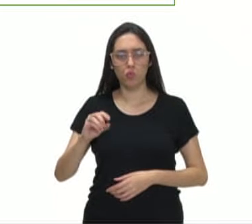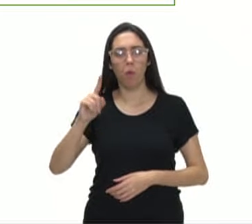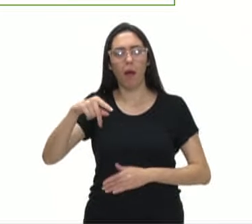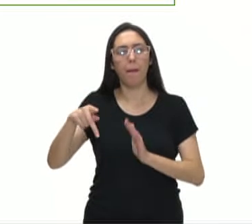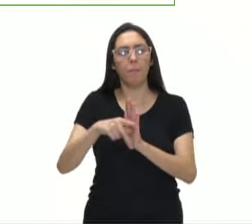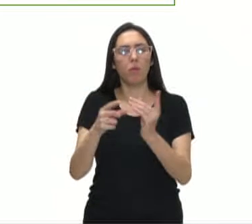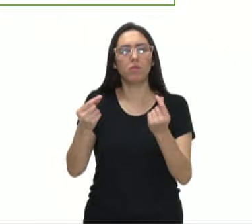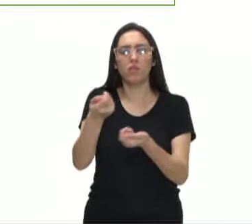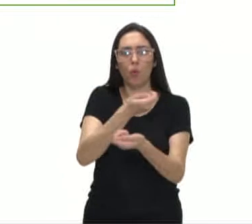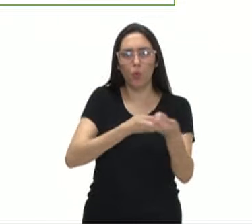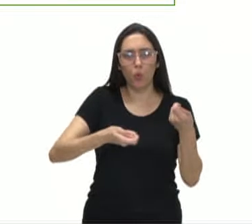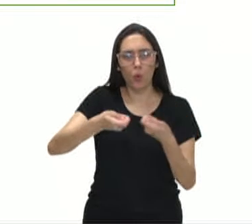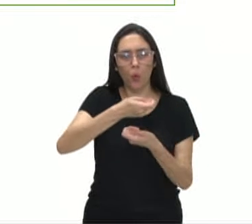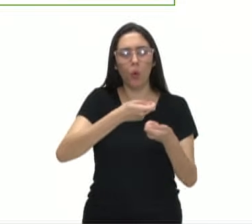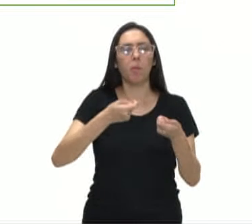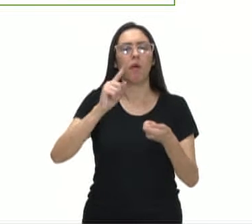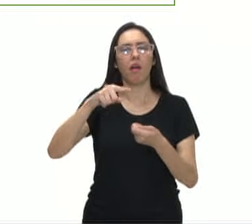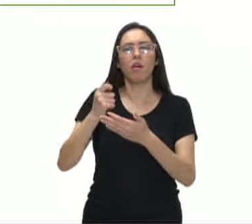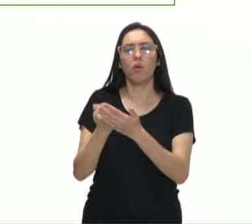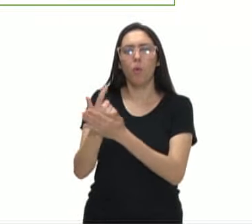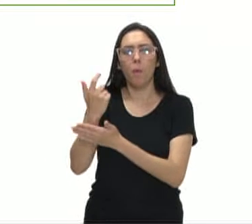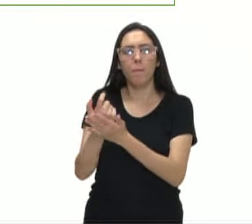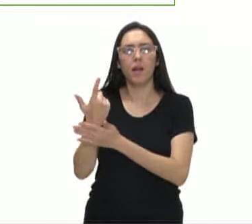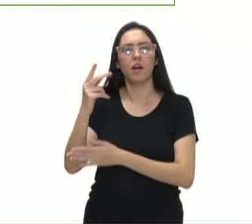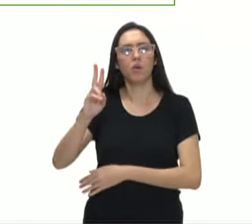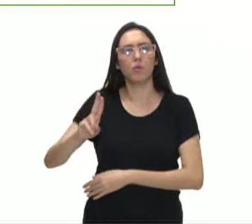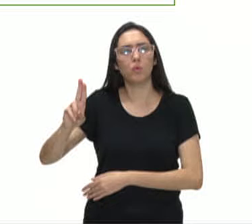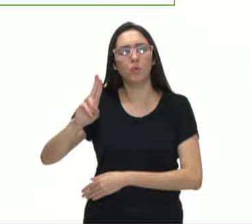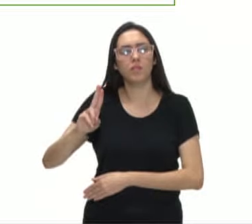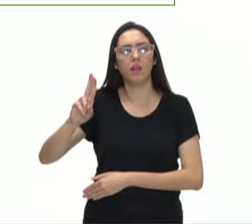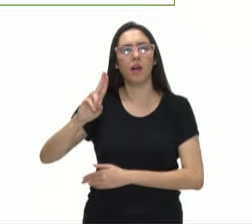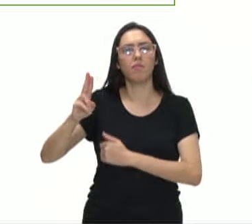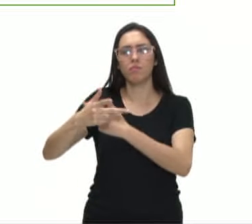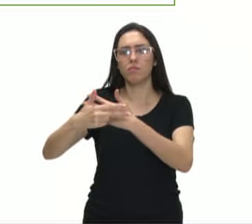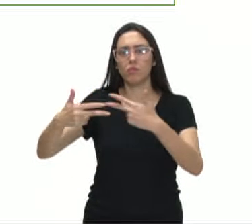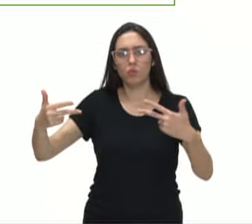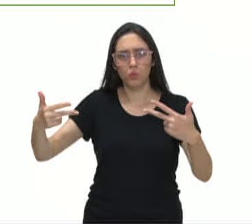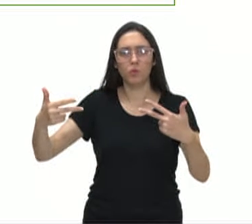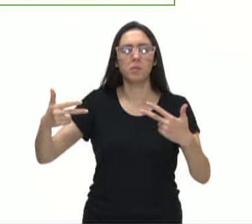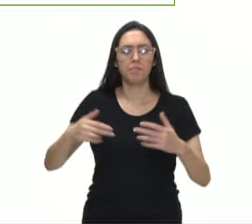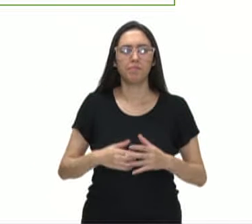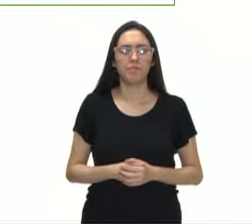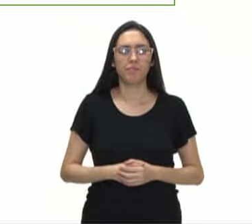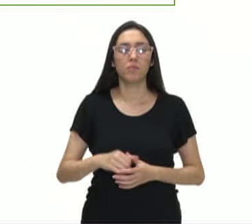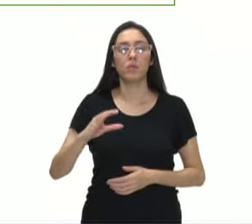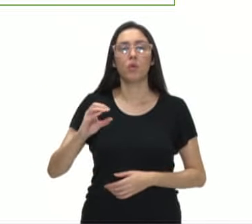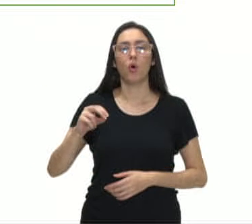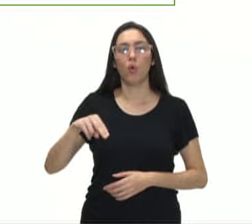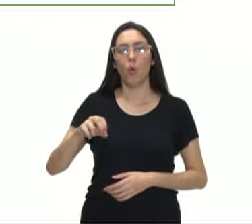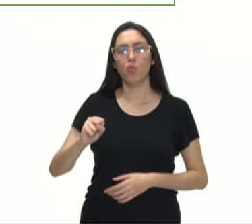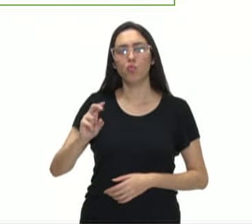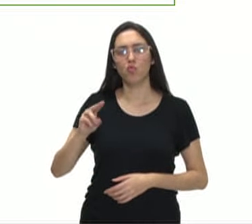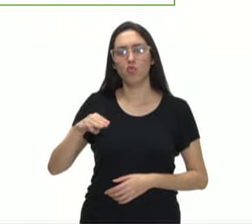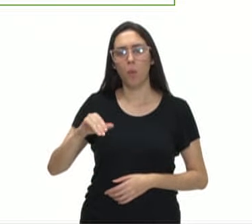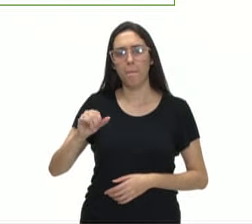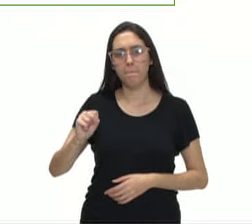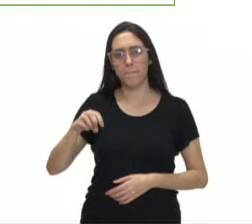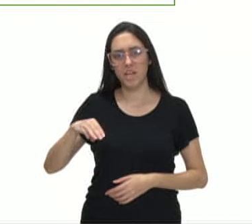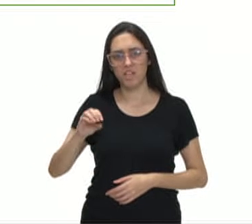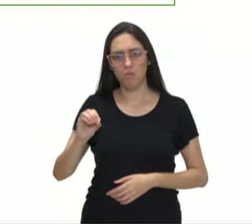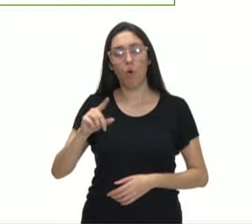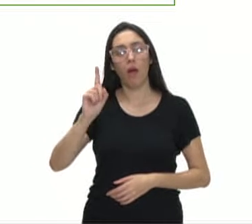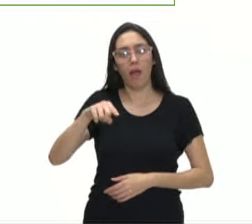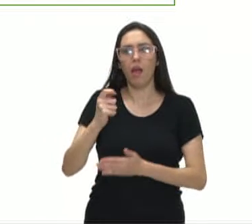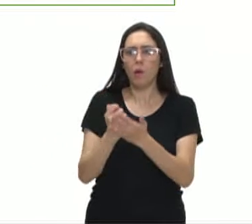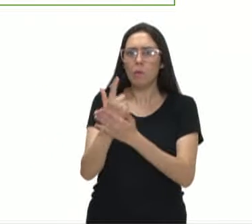econômica que consiste na utilização direta pela produção das riquezas produzidas. Já o consumismo é o ato ou efeito de comprar